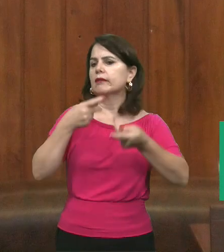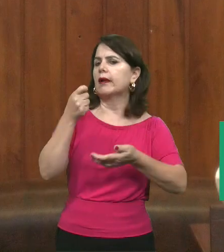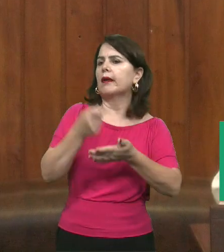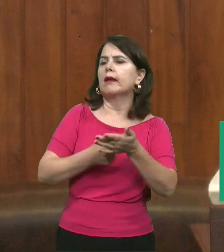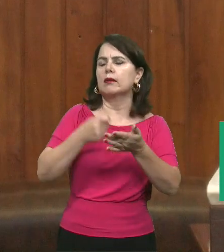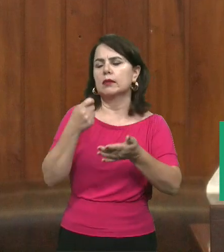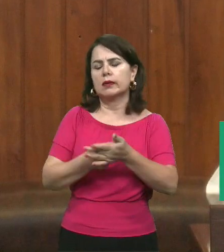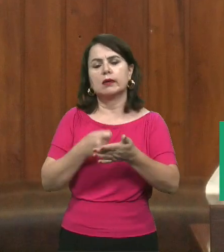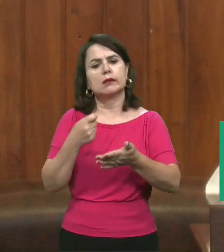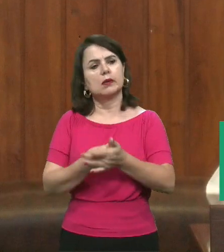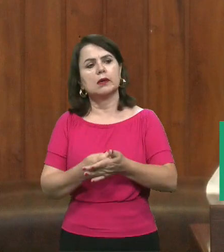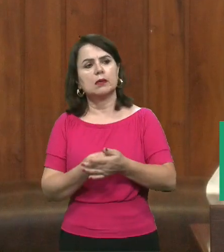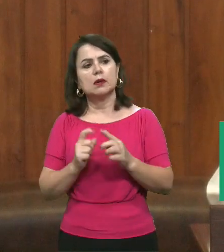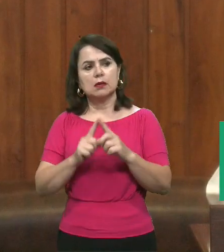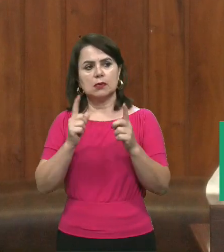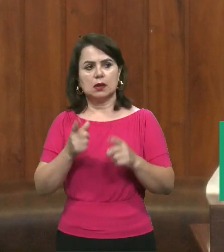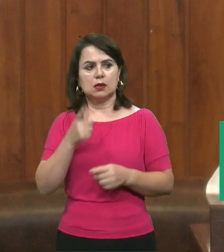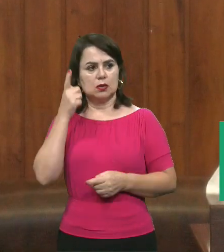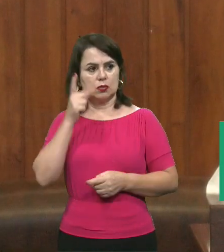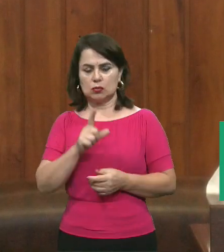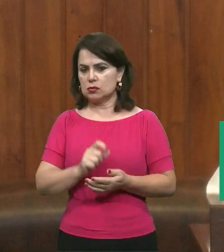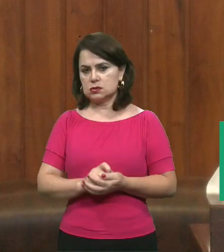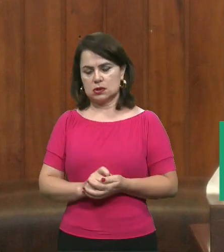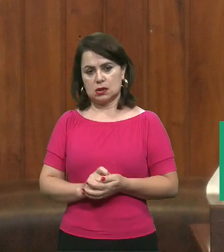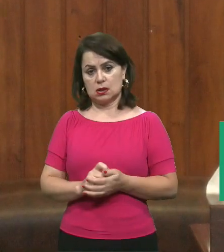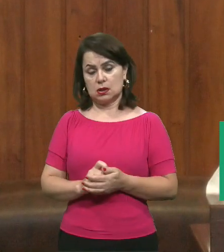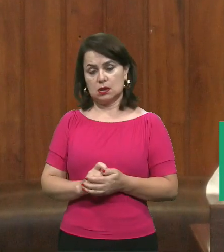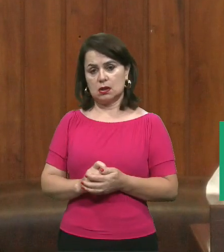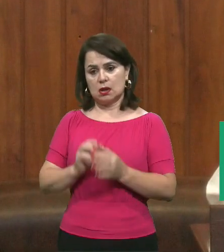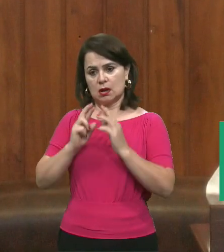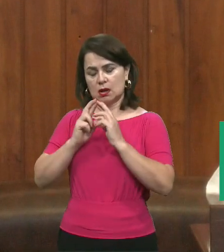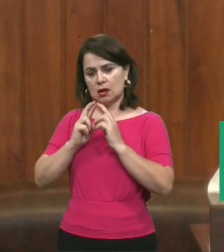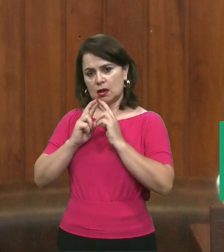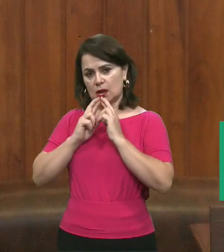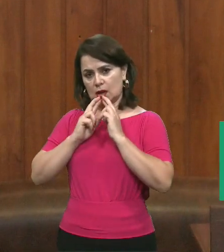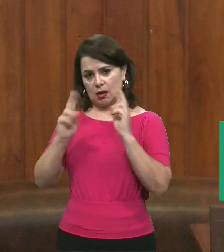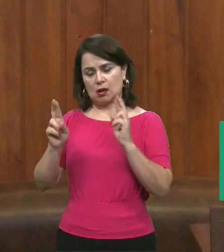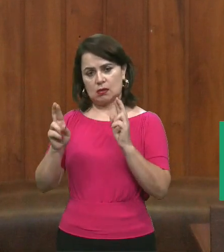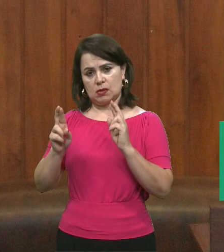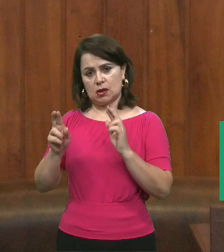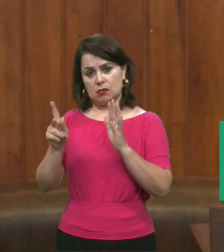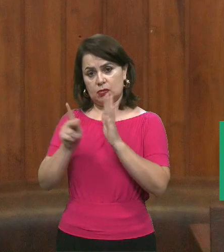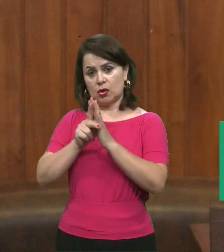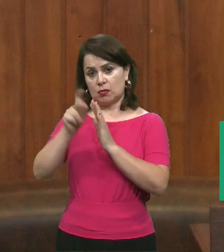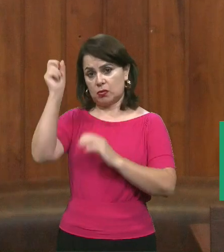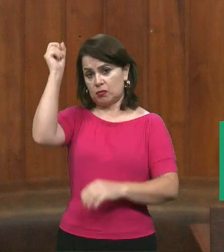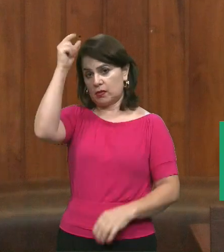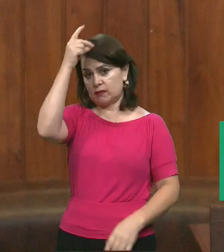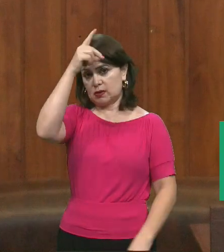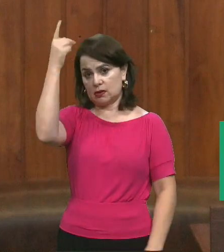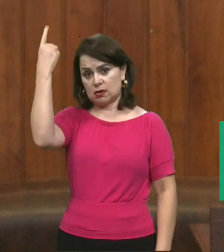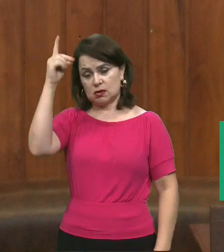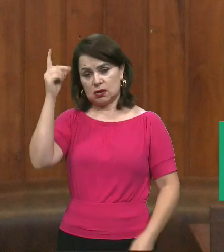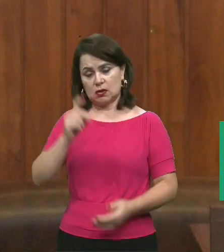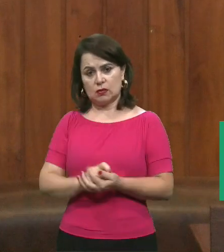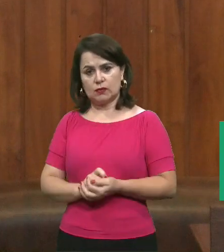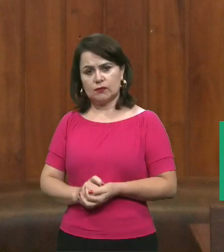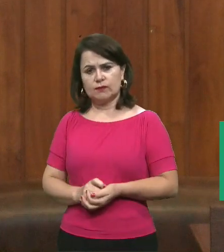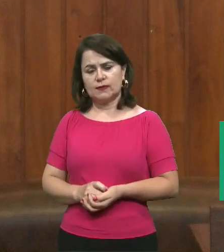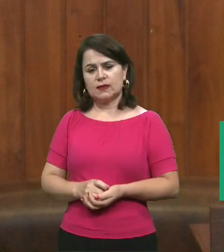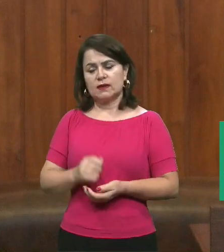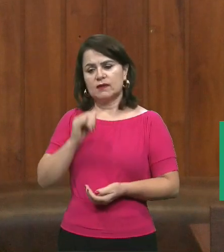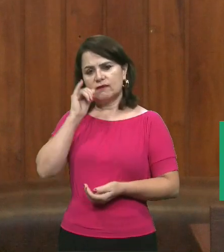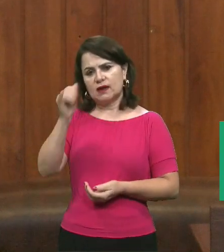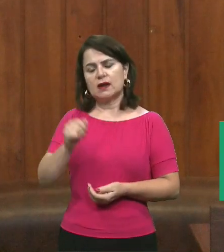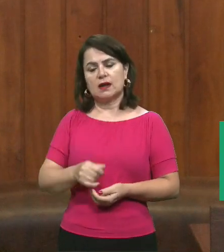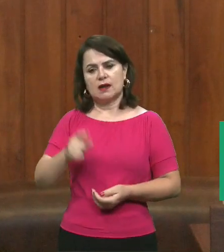que eles não conseguem criticar o administrador. Eles não conseguem falar assim, ô Daniel Alonso, manda embora o